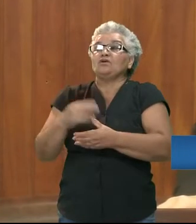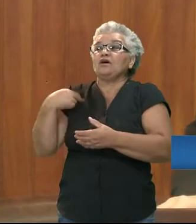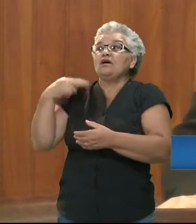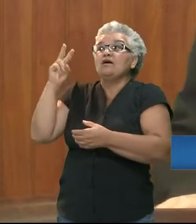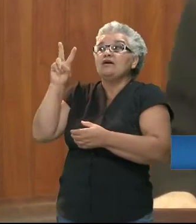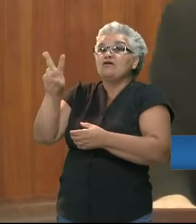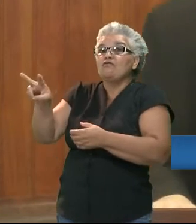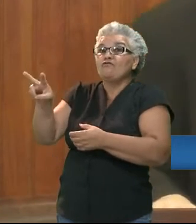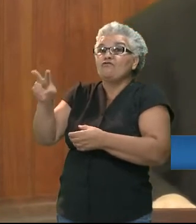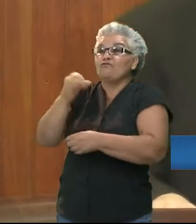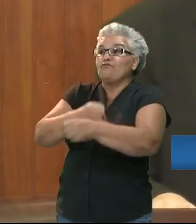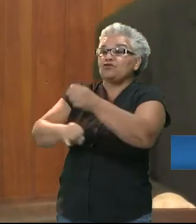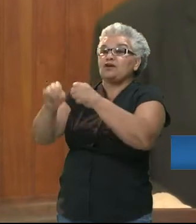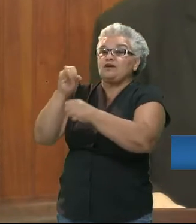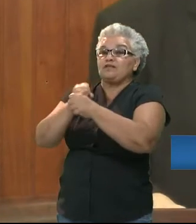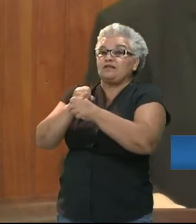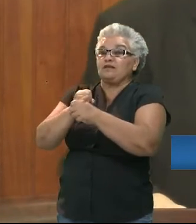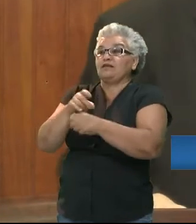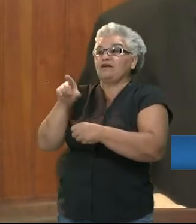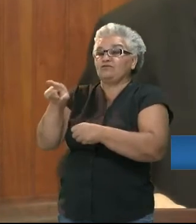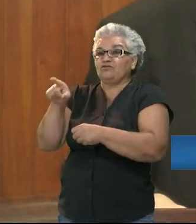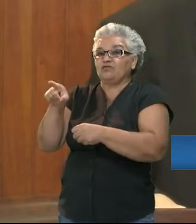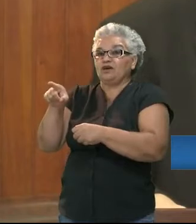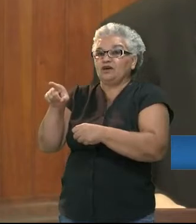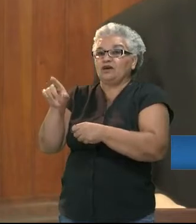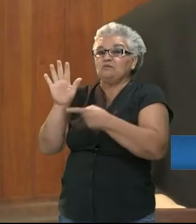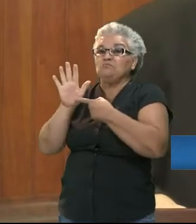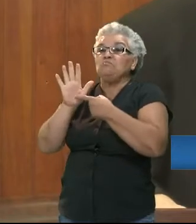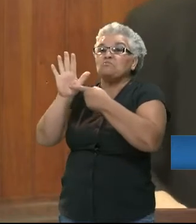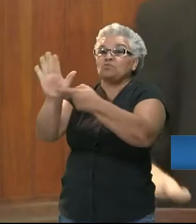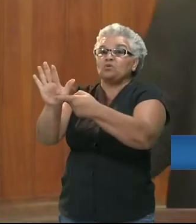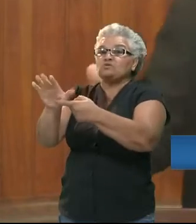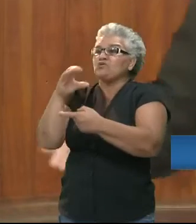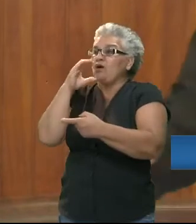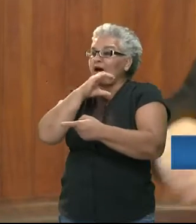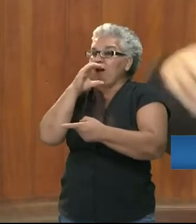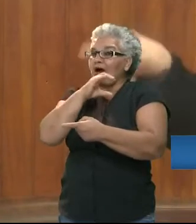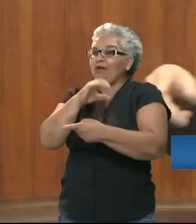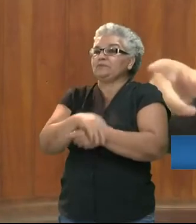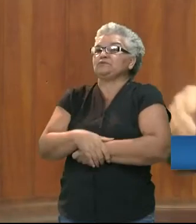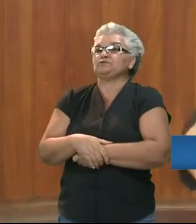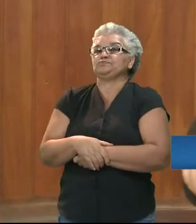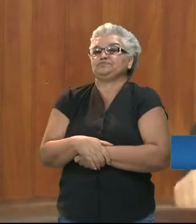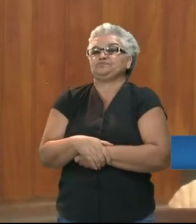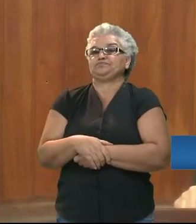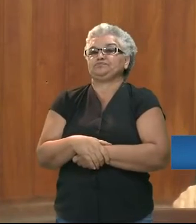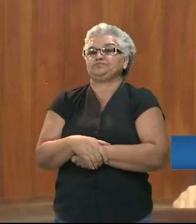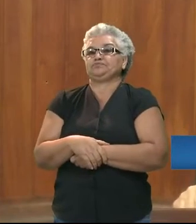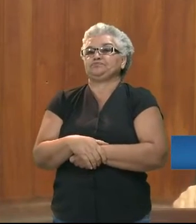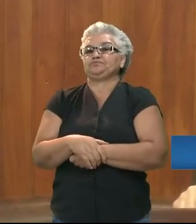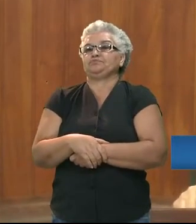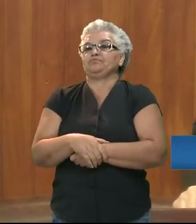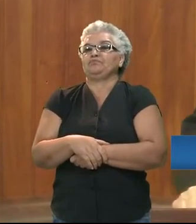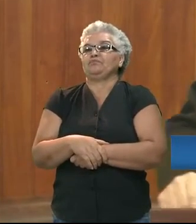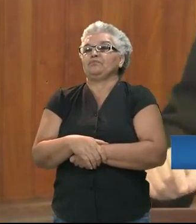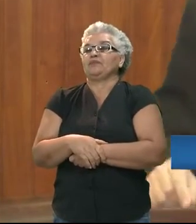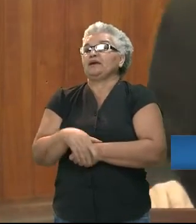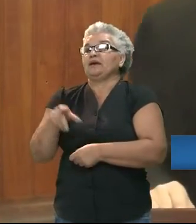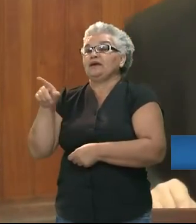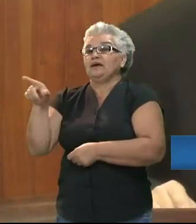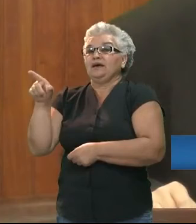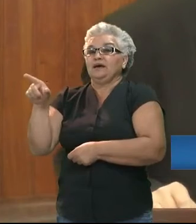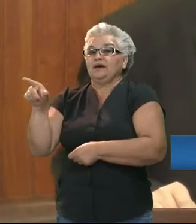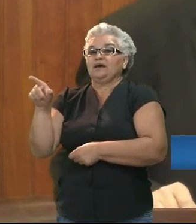internet que ele publicou de uma forma muito inteligente, rápida, conhecedor que é como funciona a casa, ele protocolizou um